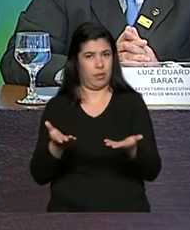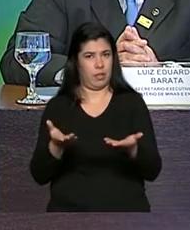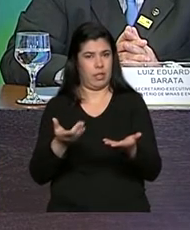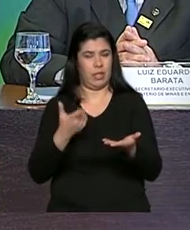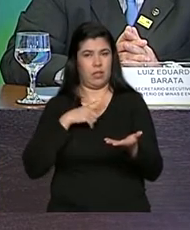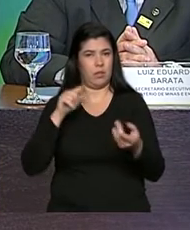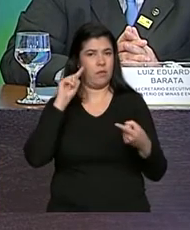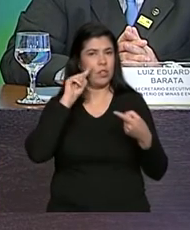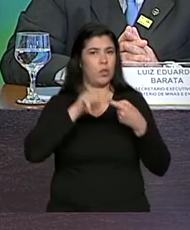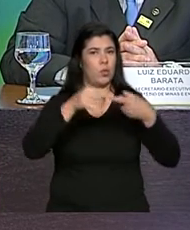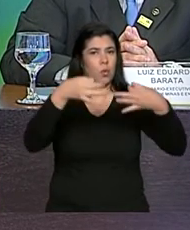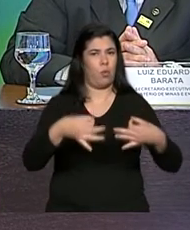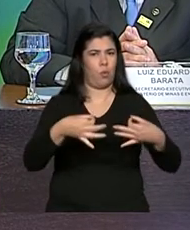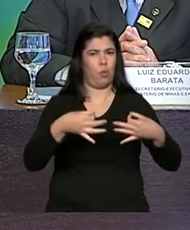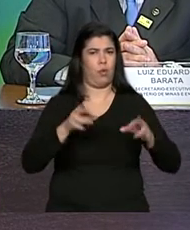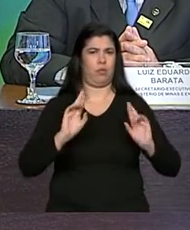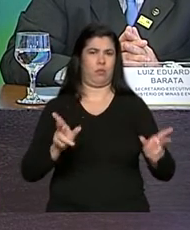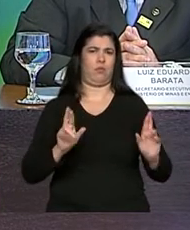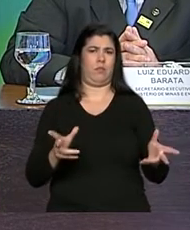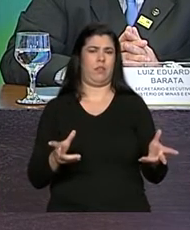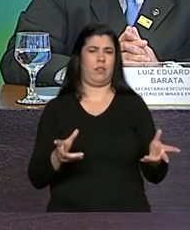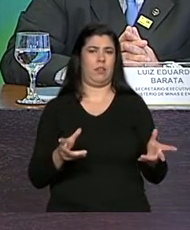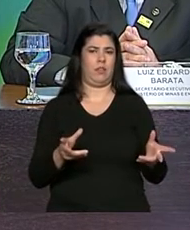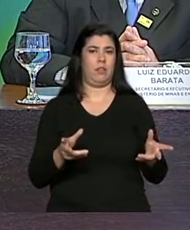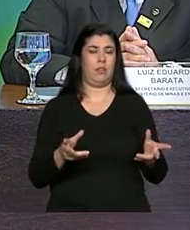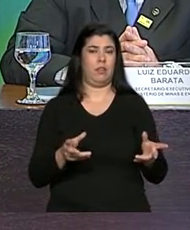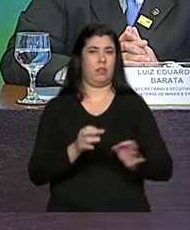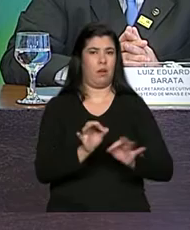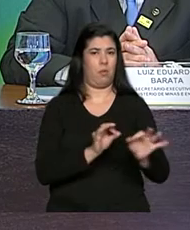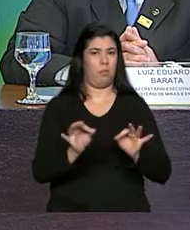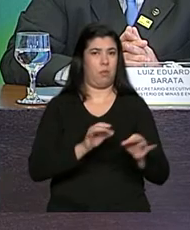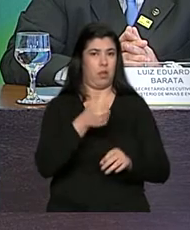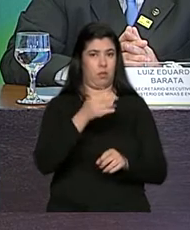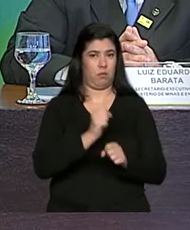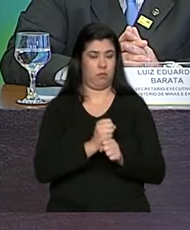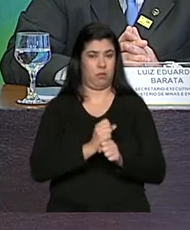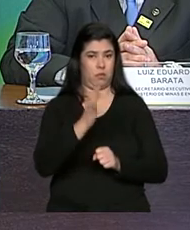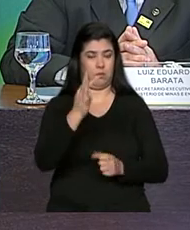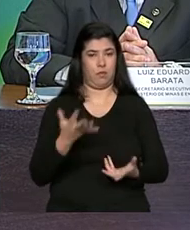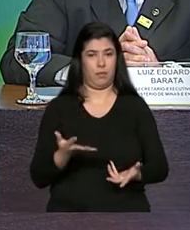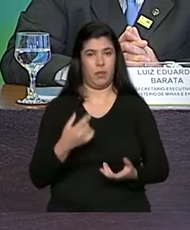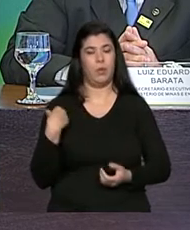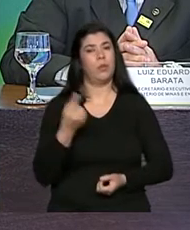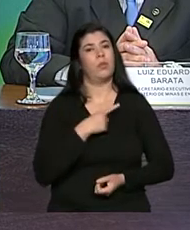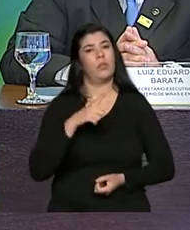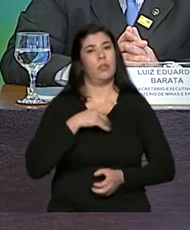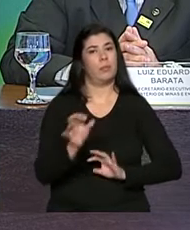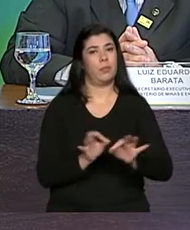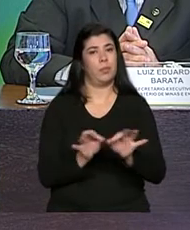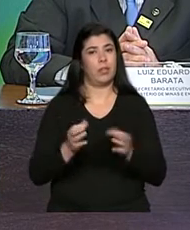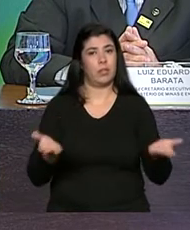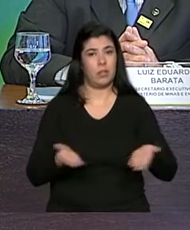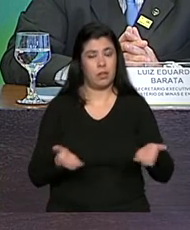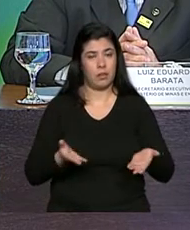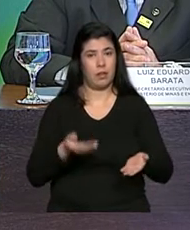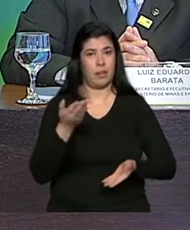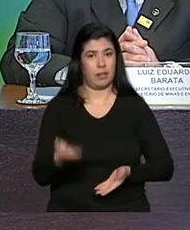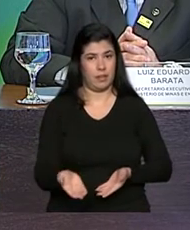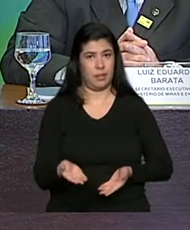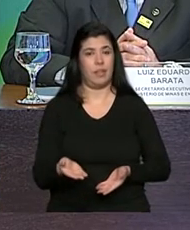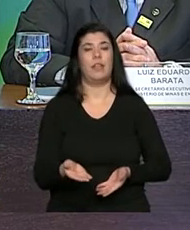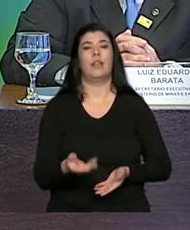o plano decenal aí seria muito estranho e o nosso projeto é que o nosso plano seja cada vez